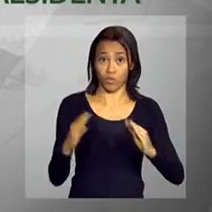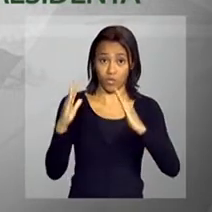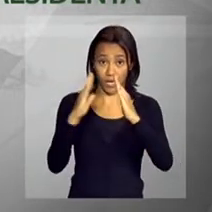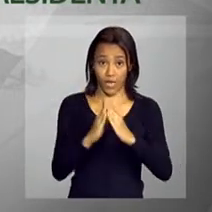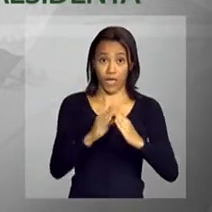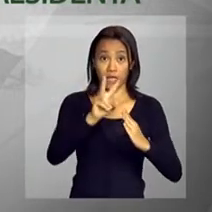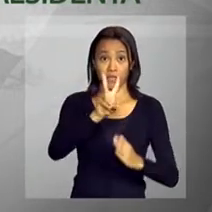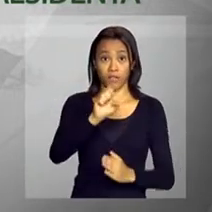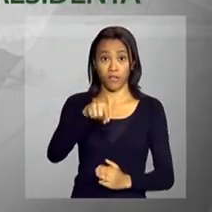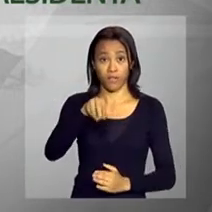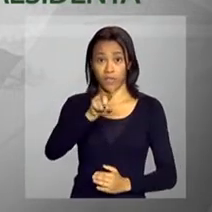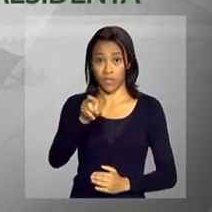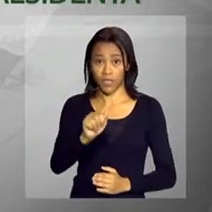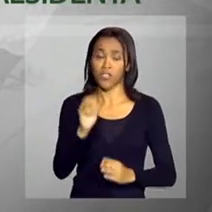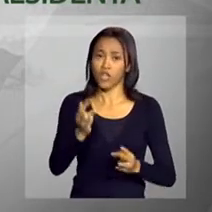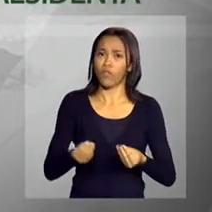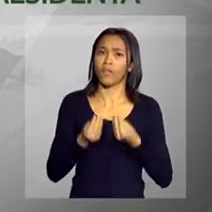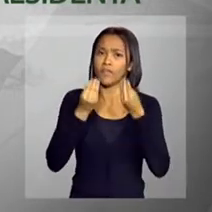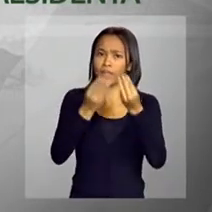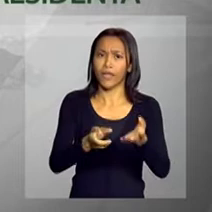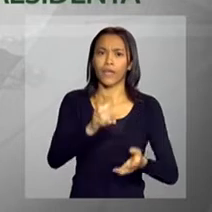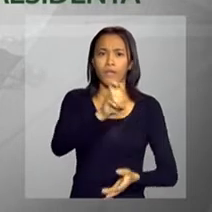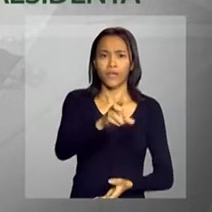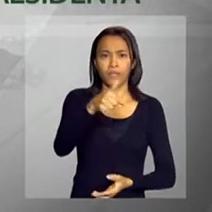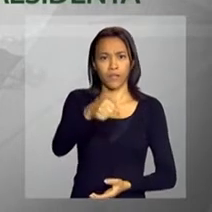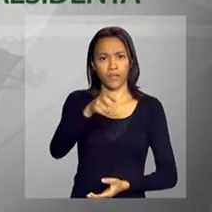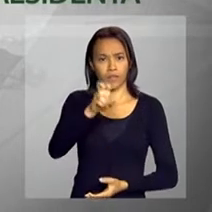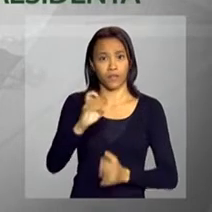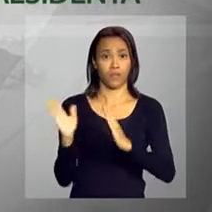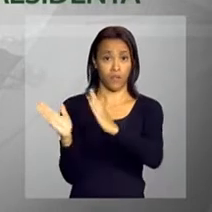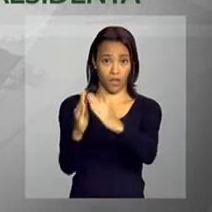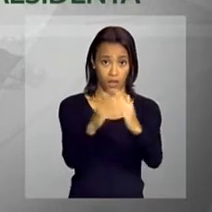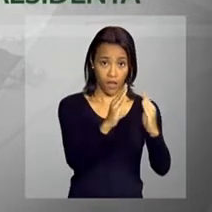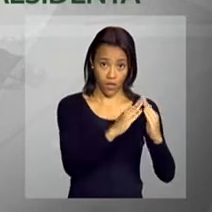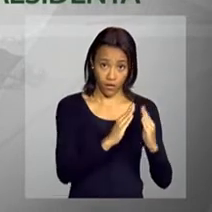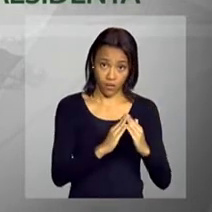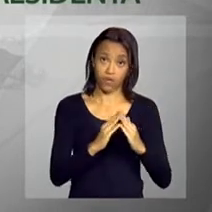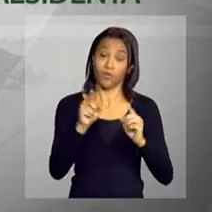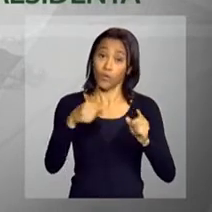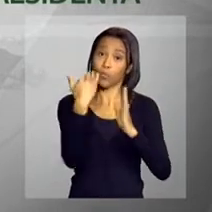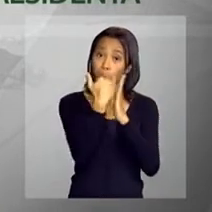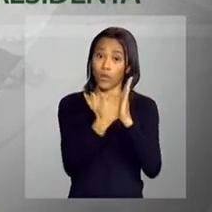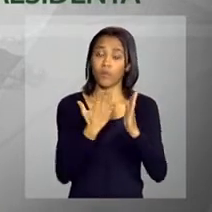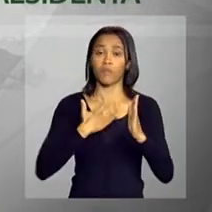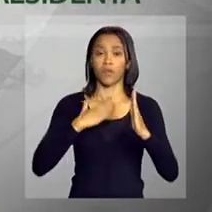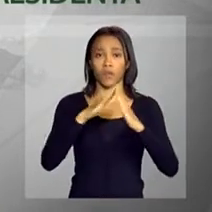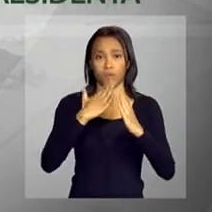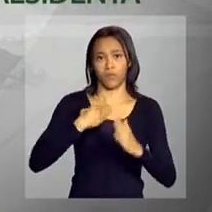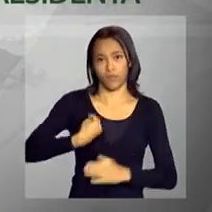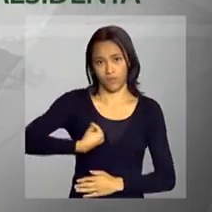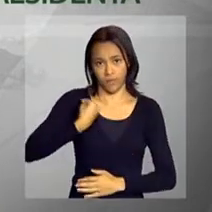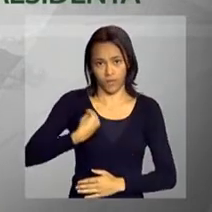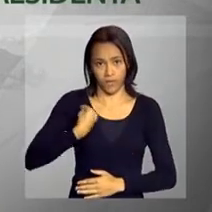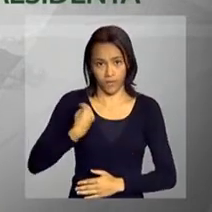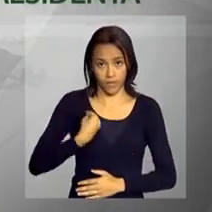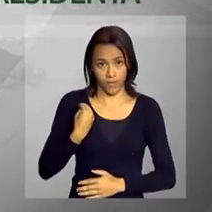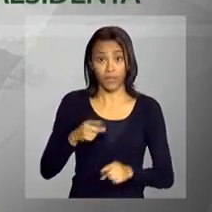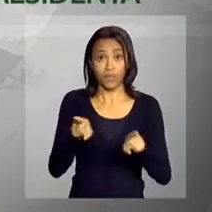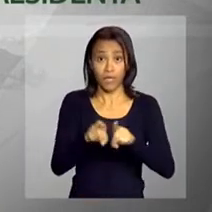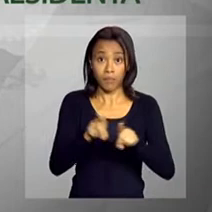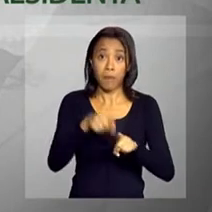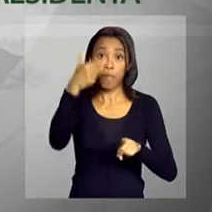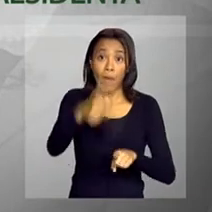Veneza. Foram entregues à população 576 unidades habitacionais do programa Minha Casa Minha Vida, além